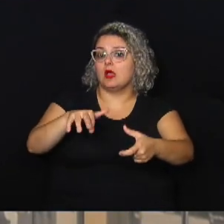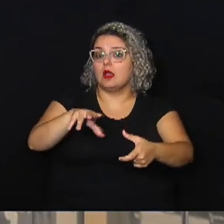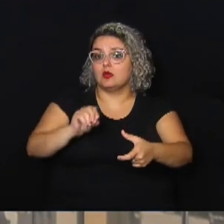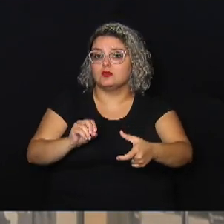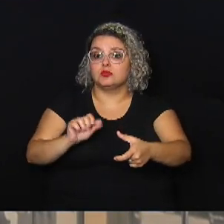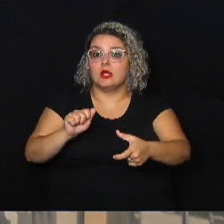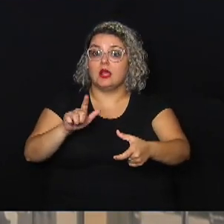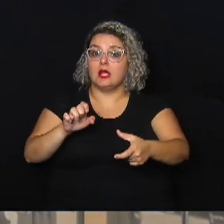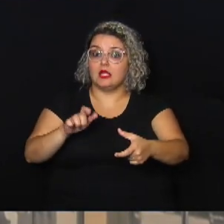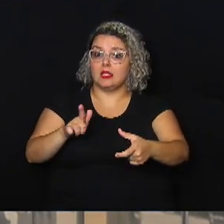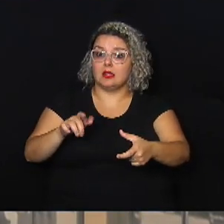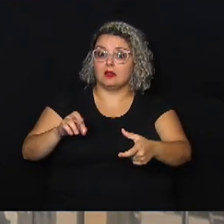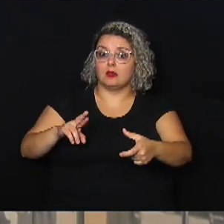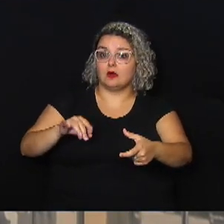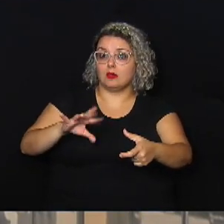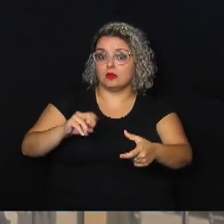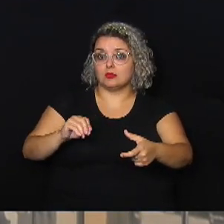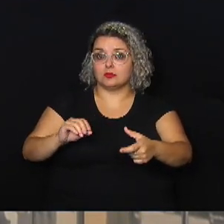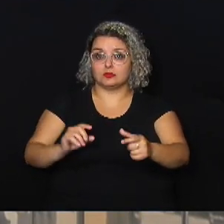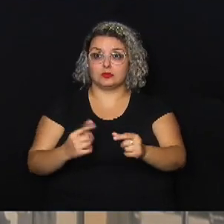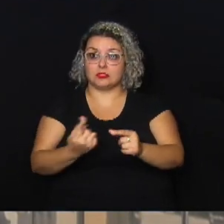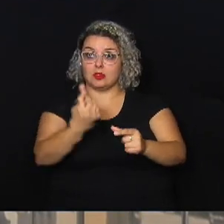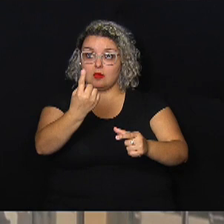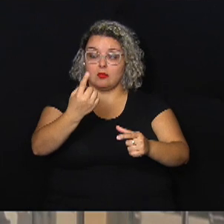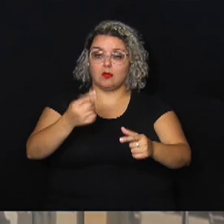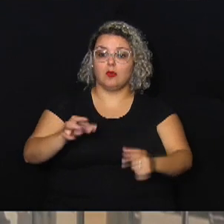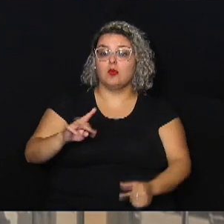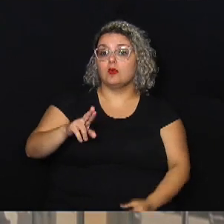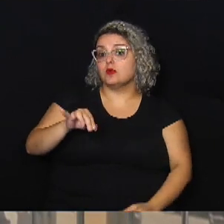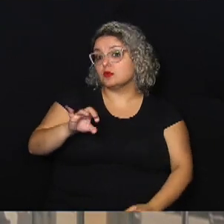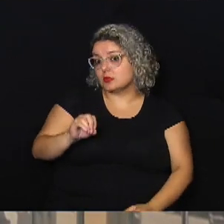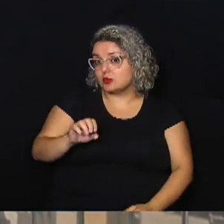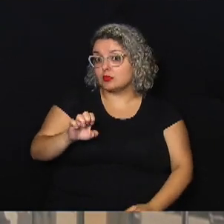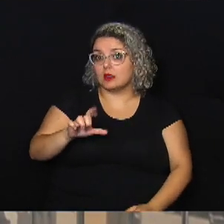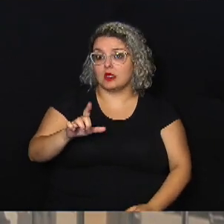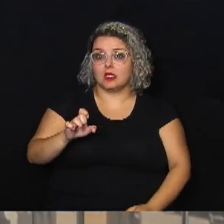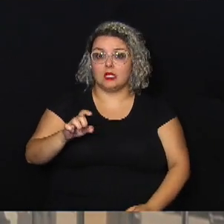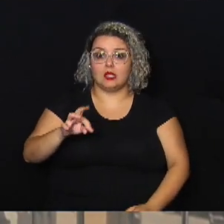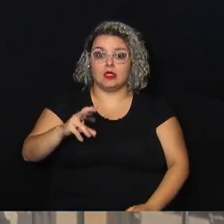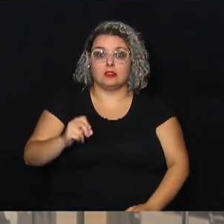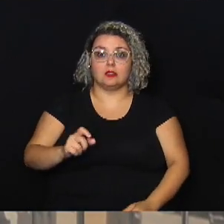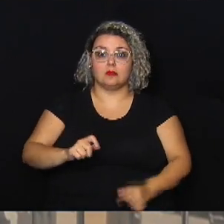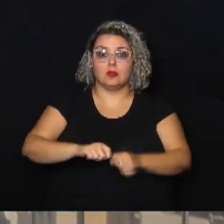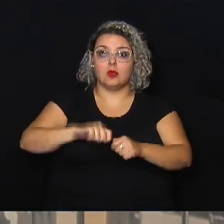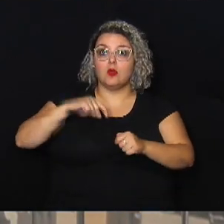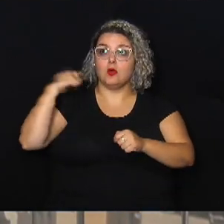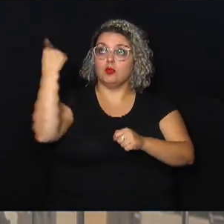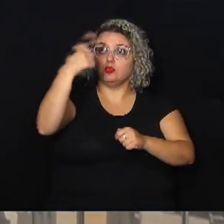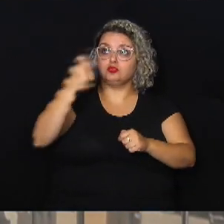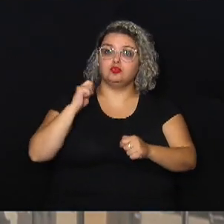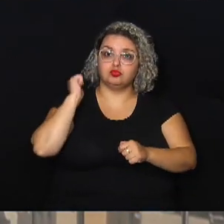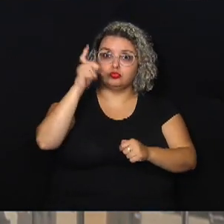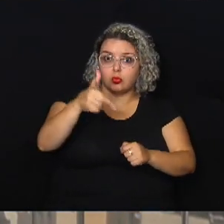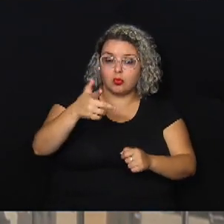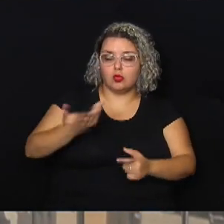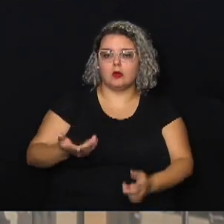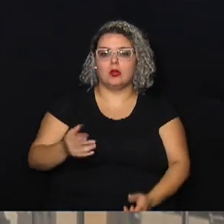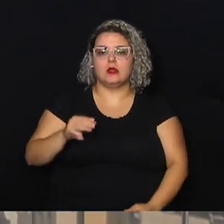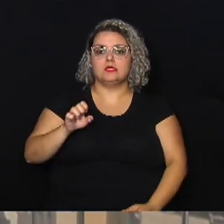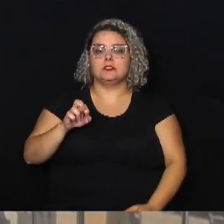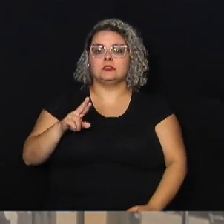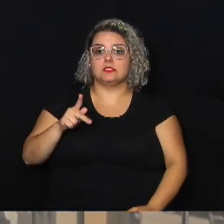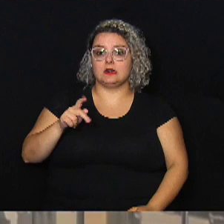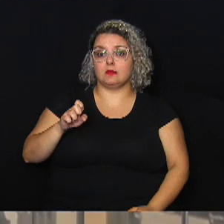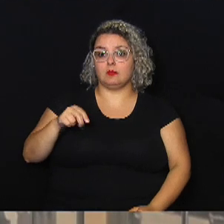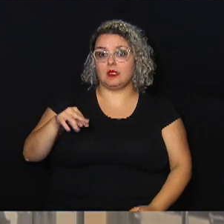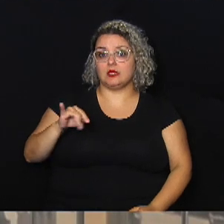altos, os trios elétricos, ou para quem for se divertir e jogar aquelas serpentinas. A CPFL faz